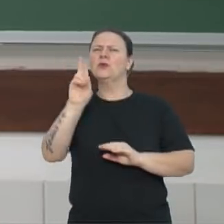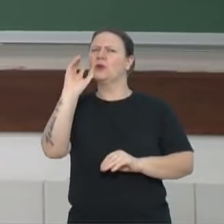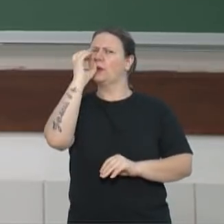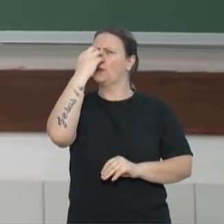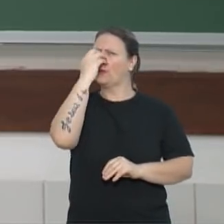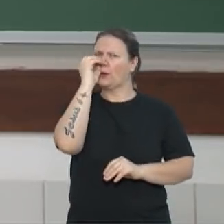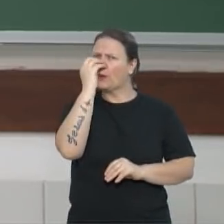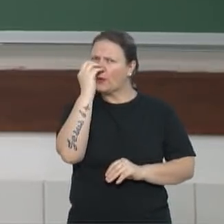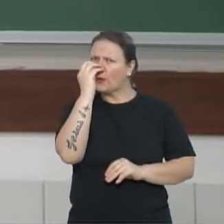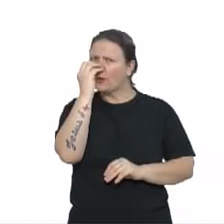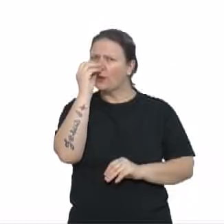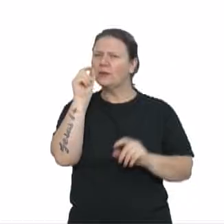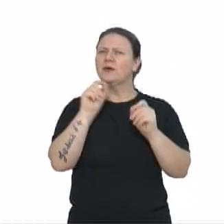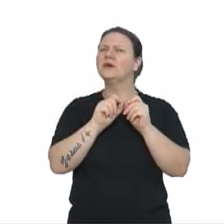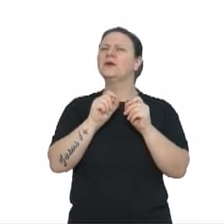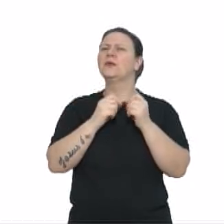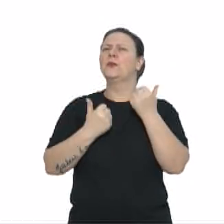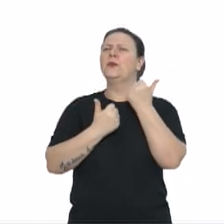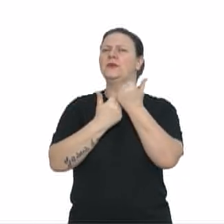Marcel Marceau fazia?